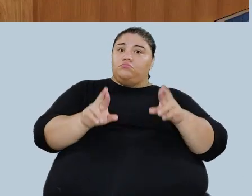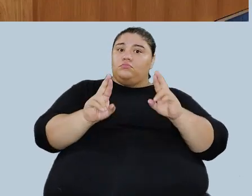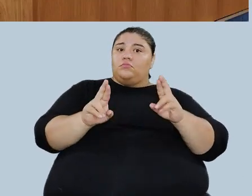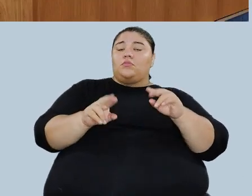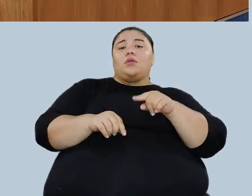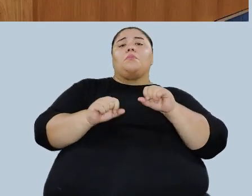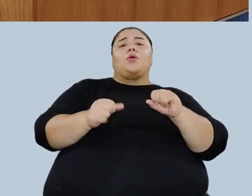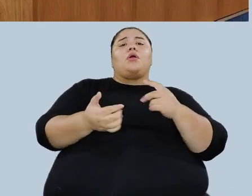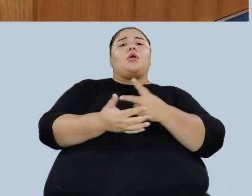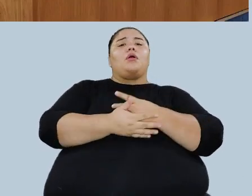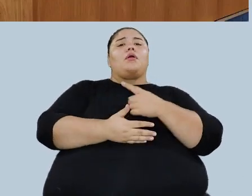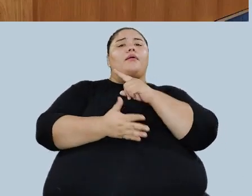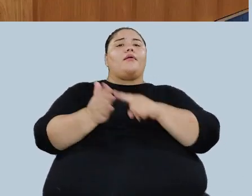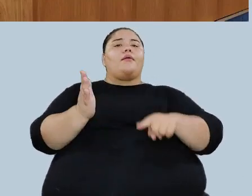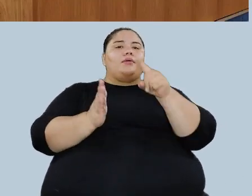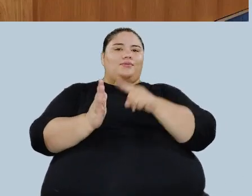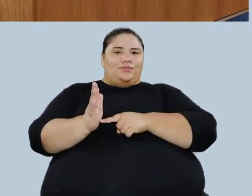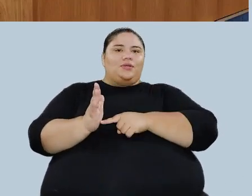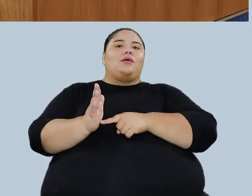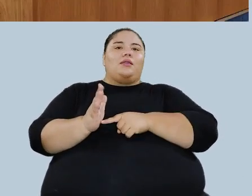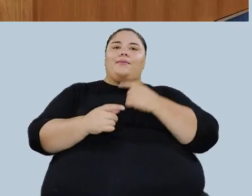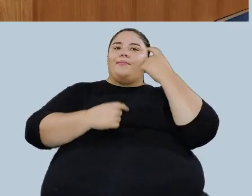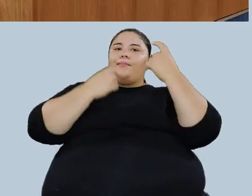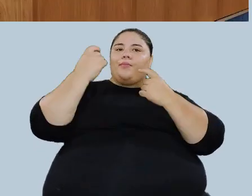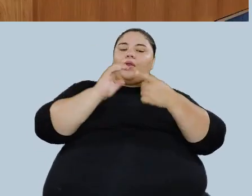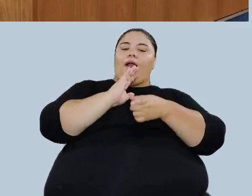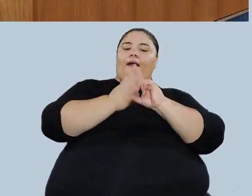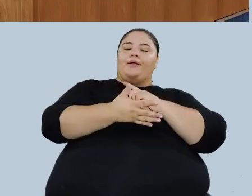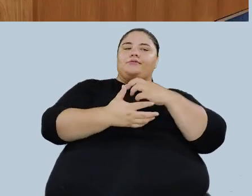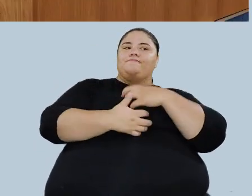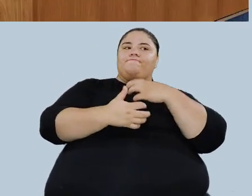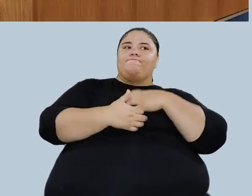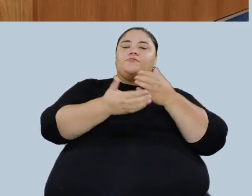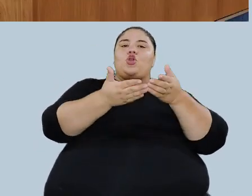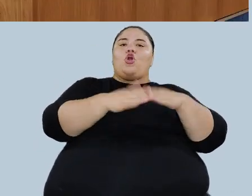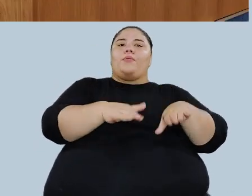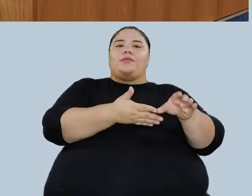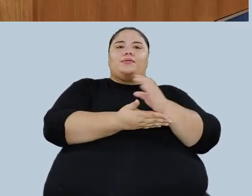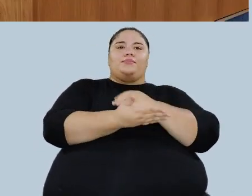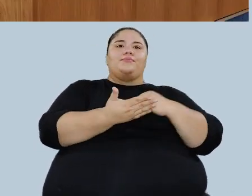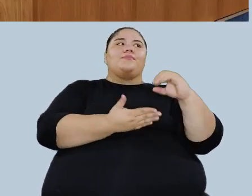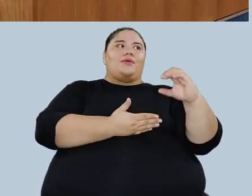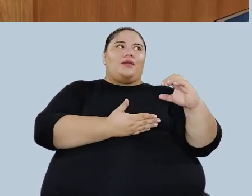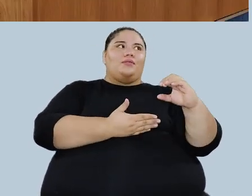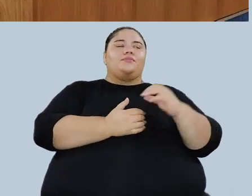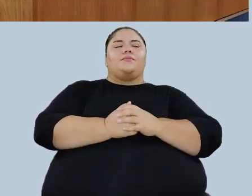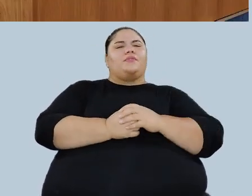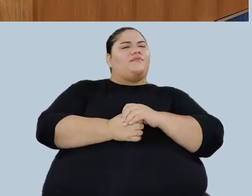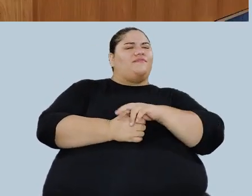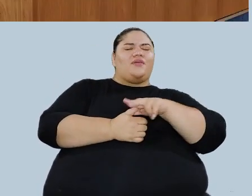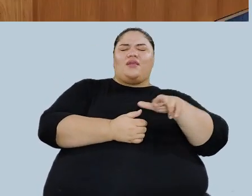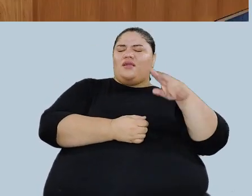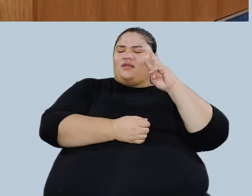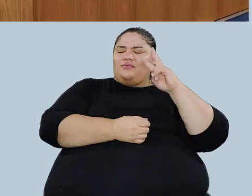expectativa, isso possa eliminar aquela preocupação que ele tinha, que era de compensar créditos apenas. Isso eu vi